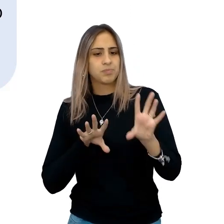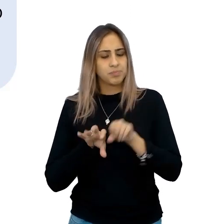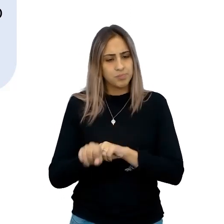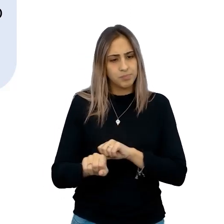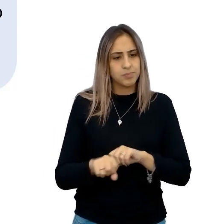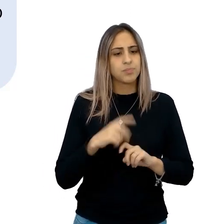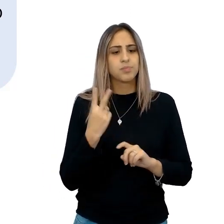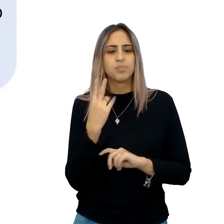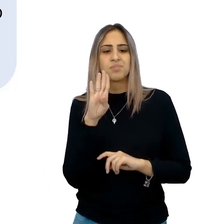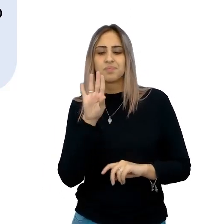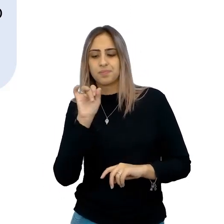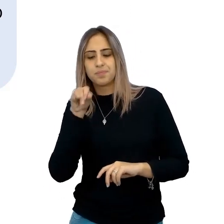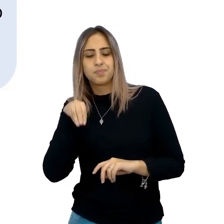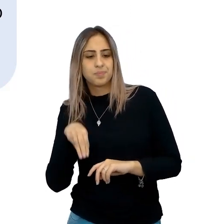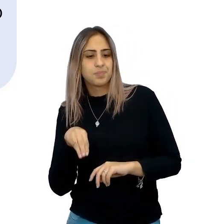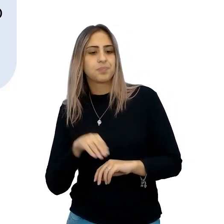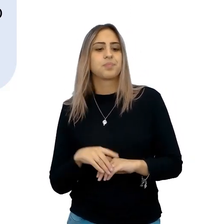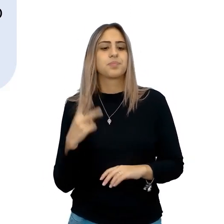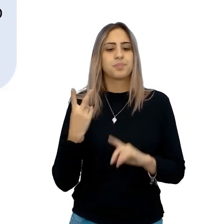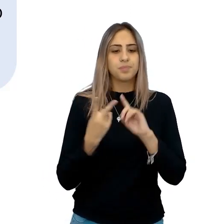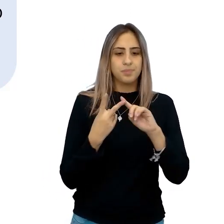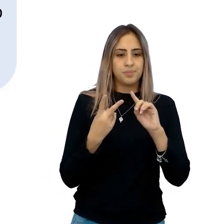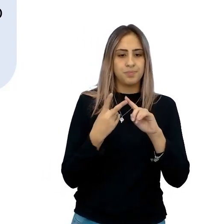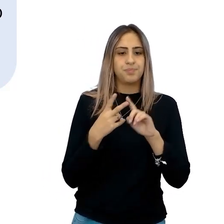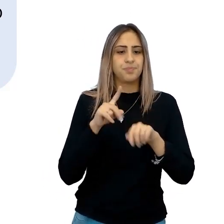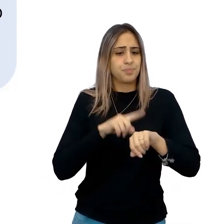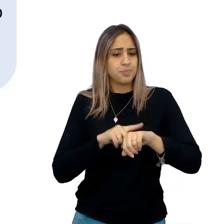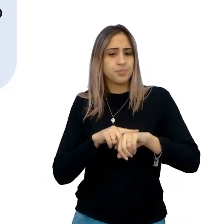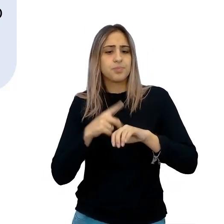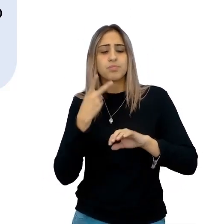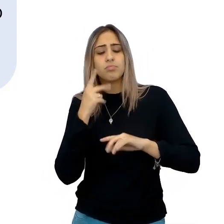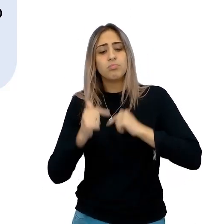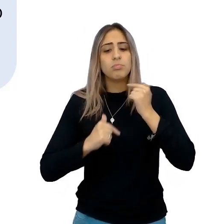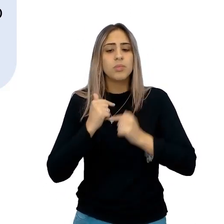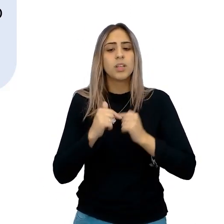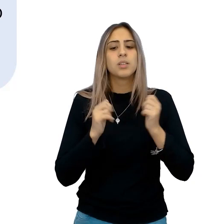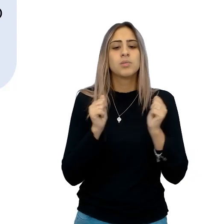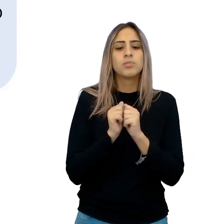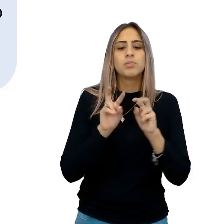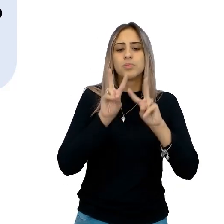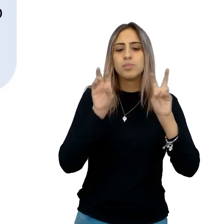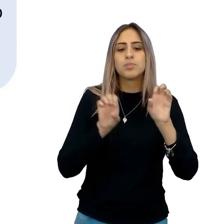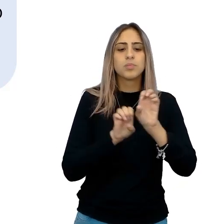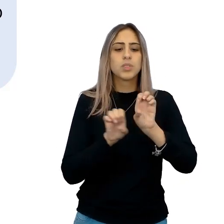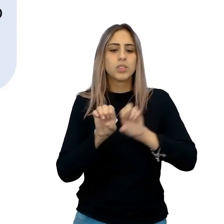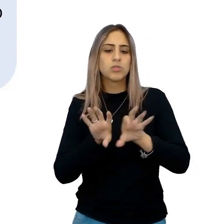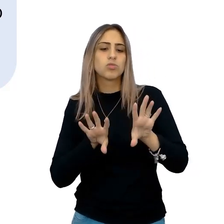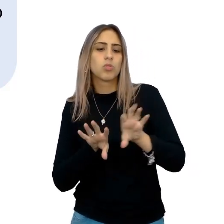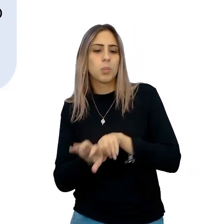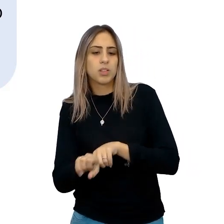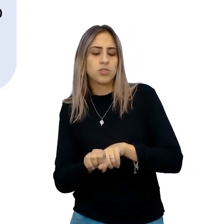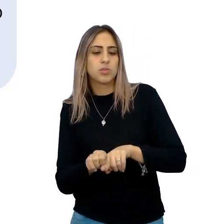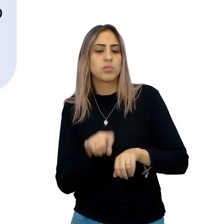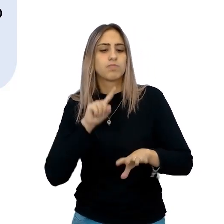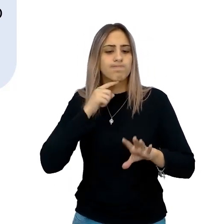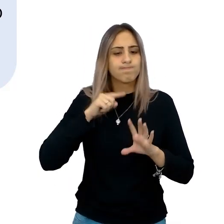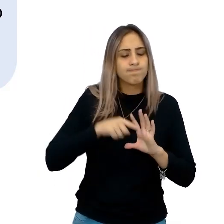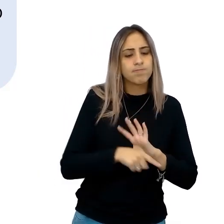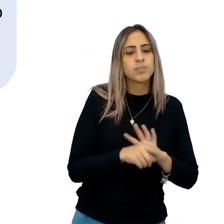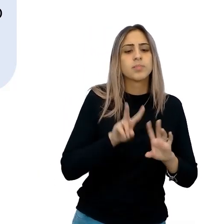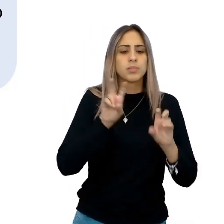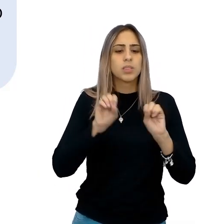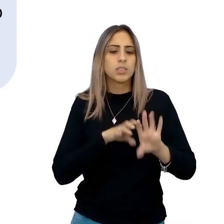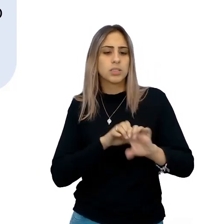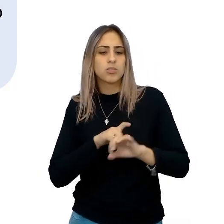formações nesse segundo bimestre. Num segundo momento, vamos trabalhar aí com a questão do eixo formativo, se aprofundando um pouquinho